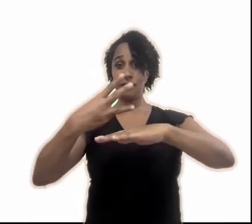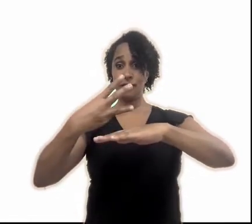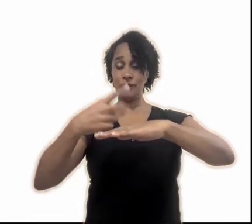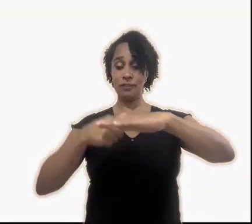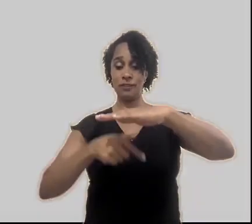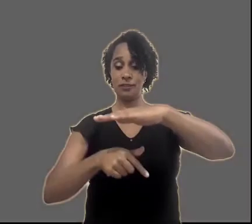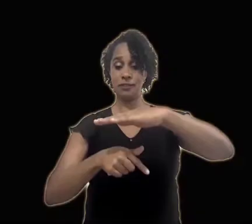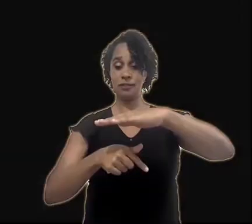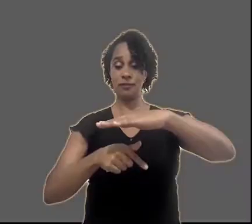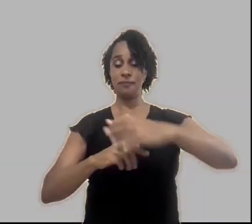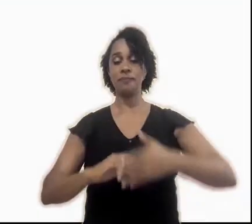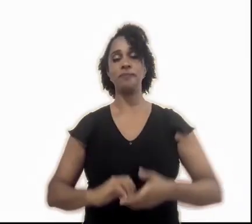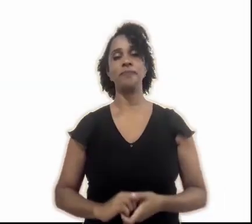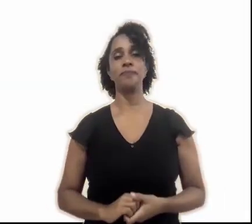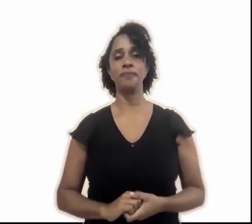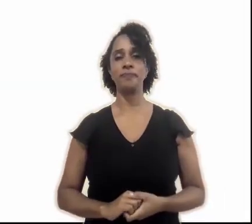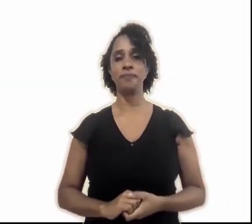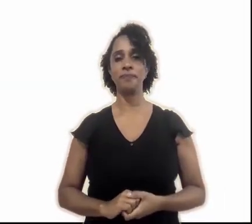7.